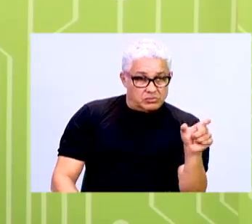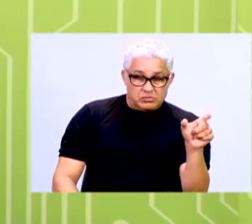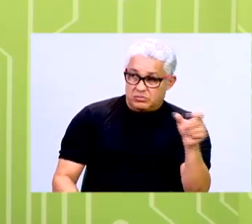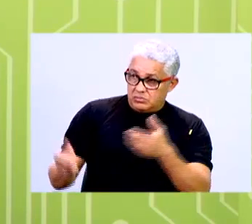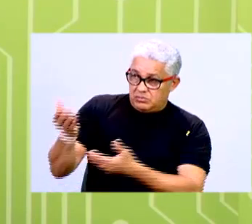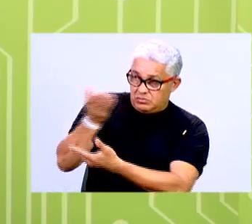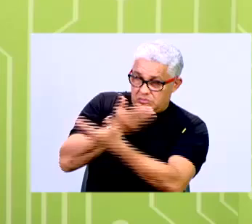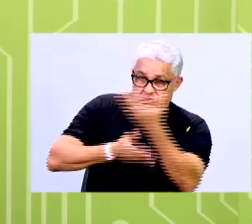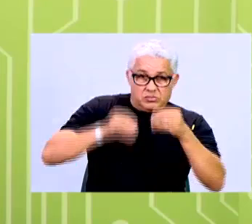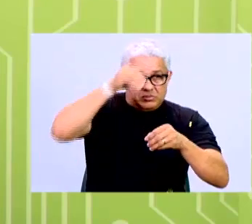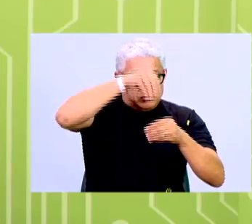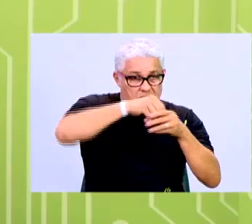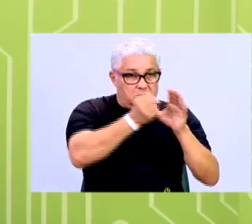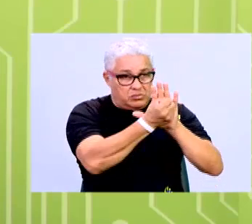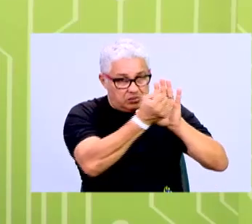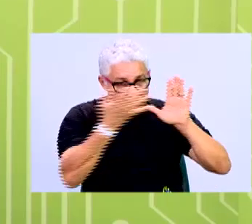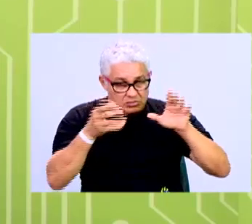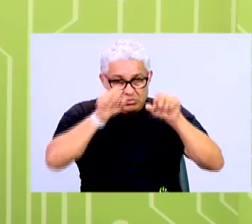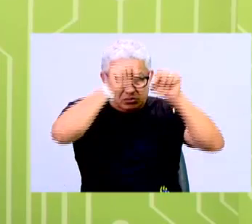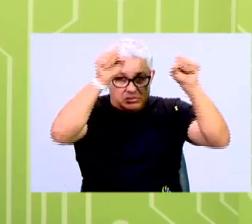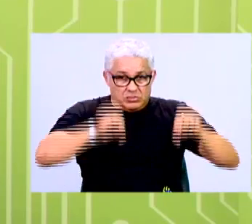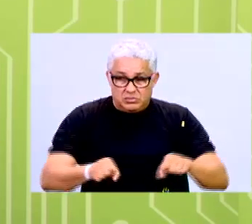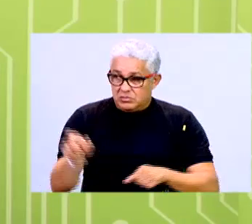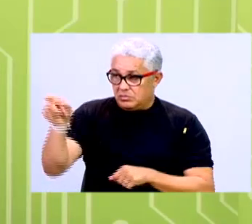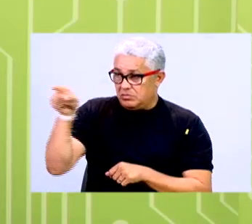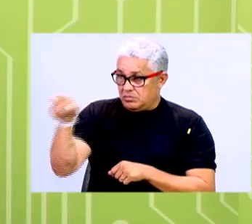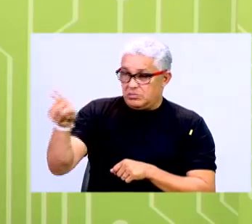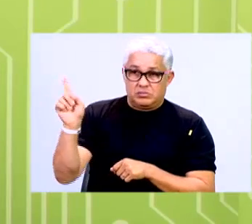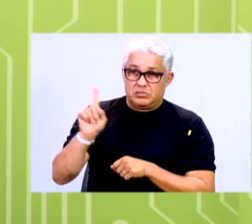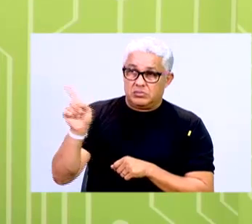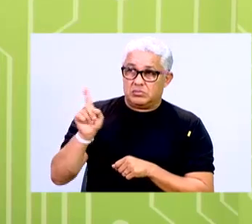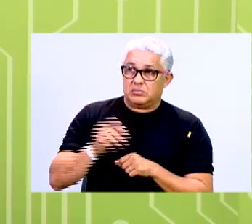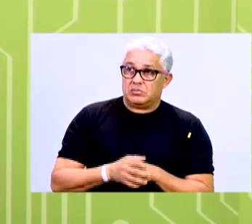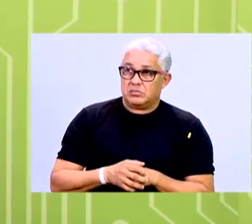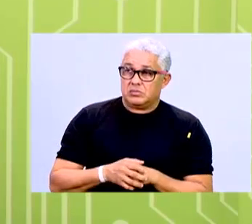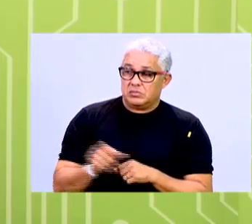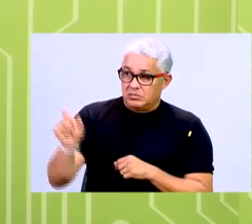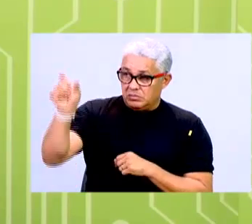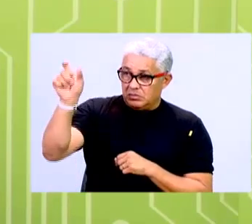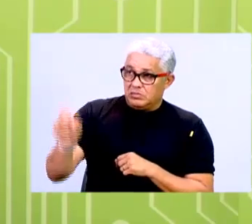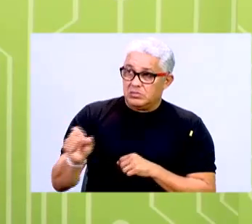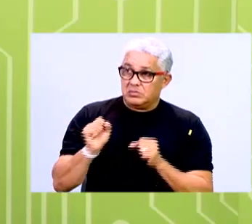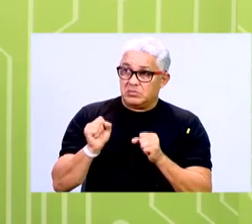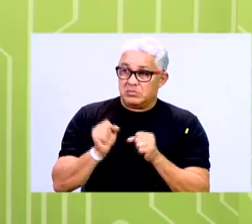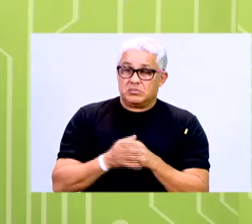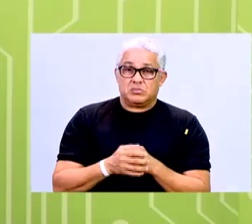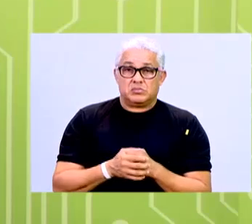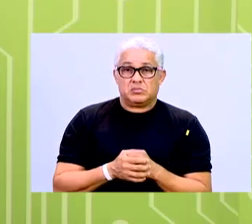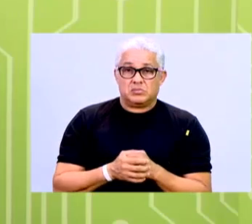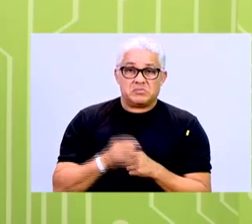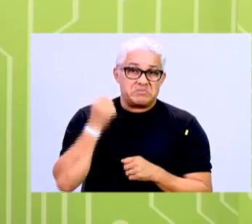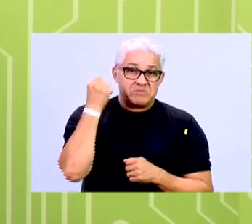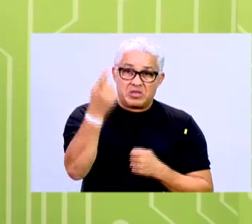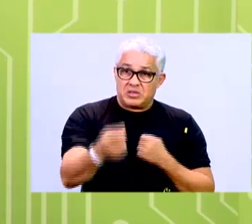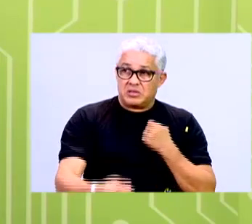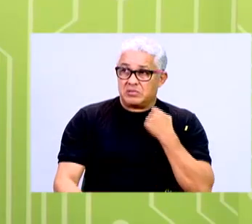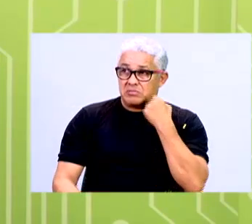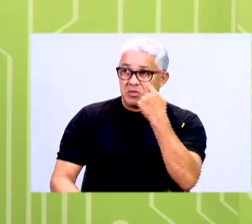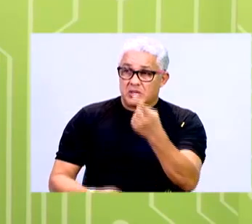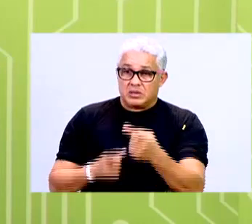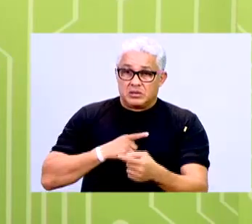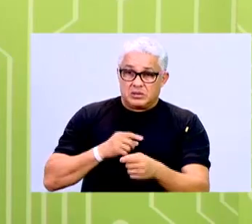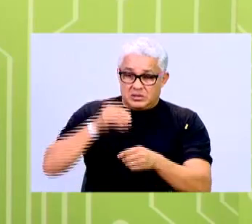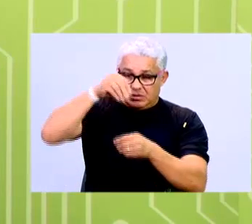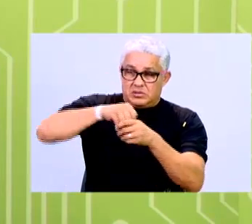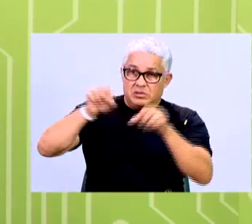interage com a aplicação, interage com o sistema. Já o stakeholder não. O stakeholder, ele pode até eventualmente ter uma interação